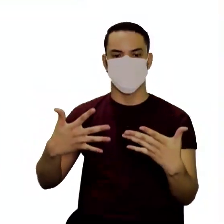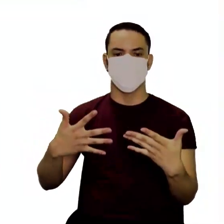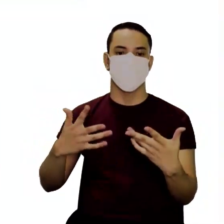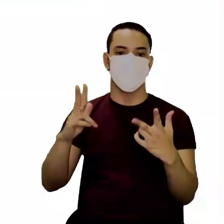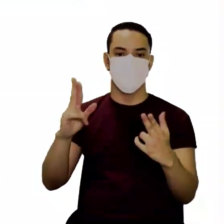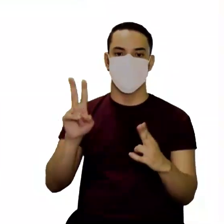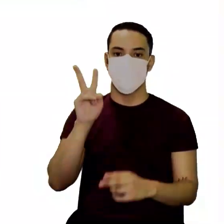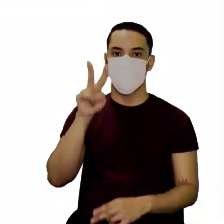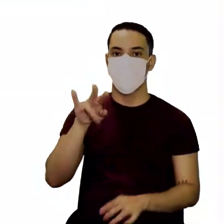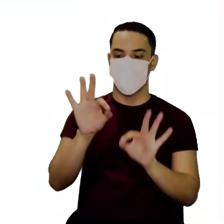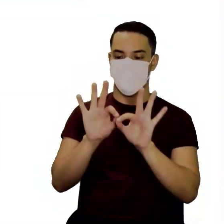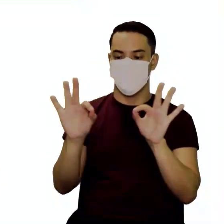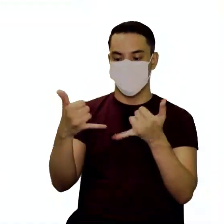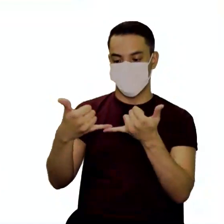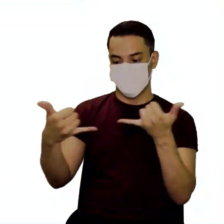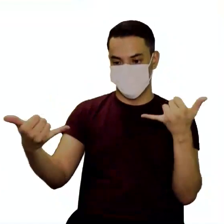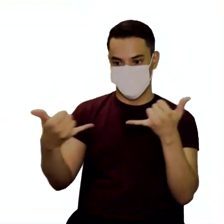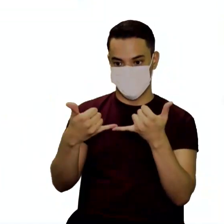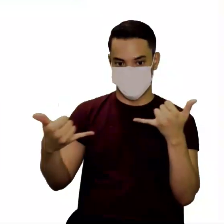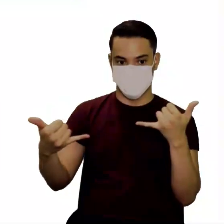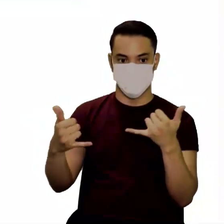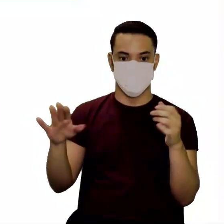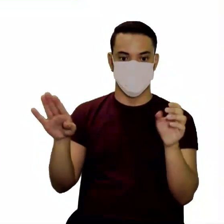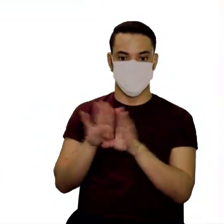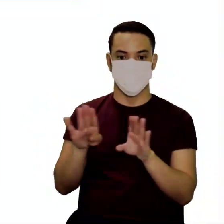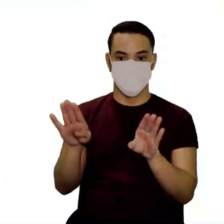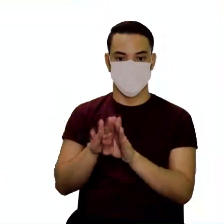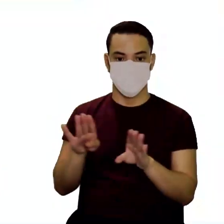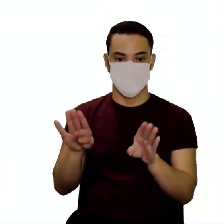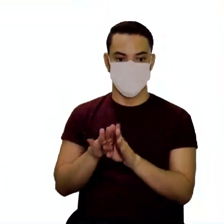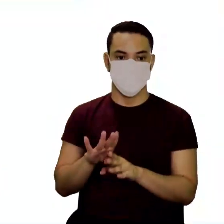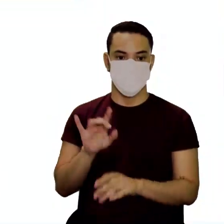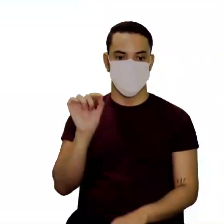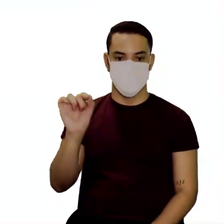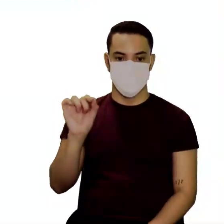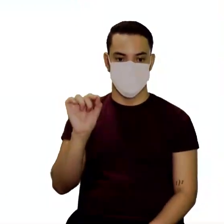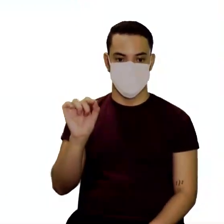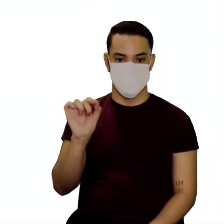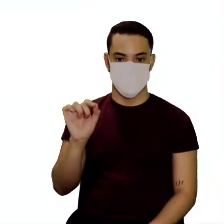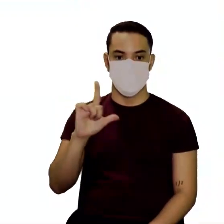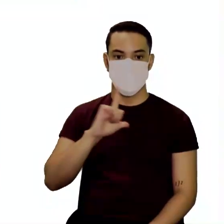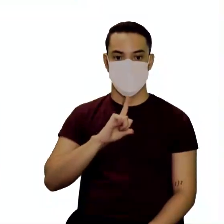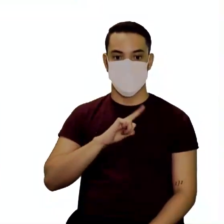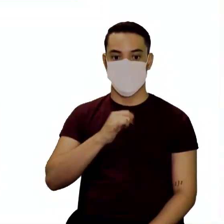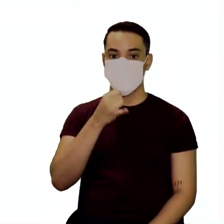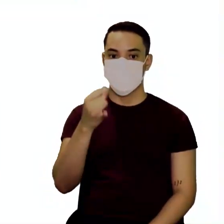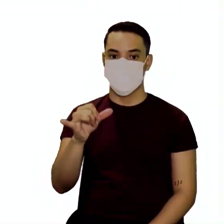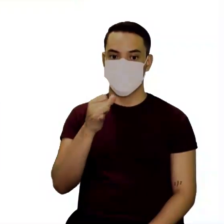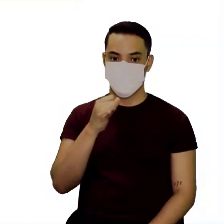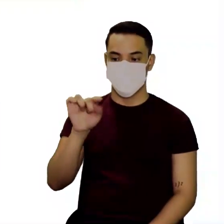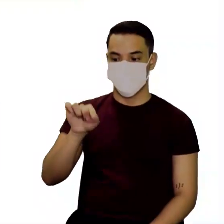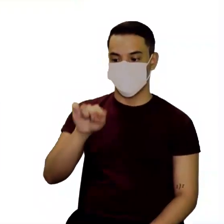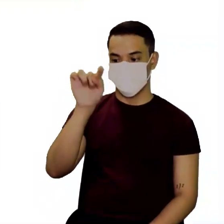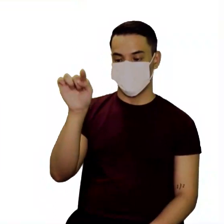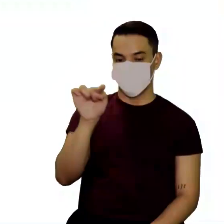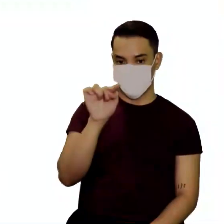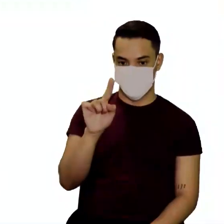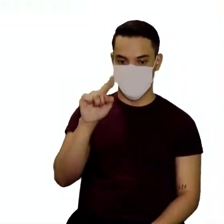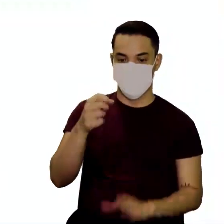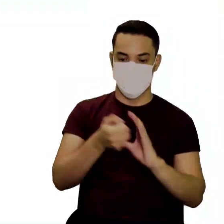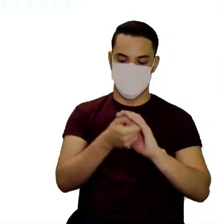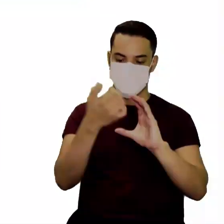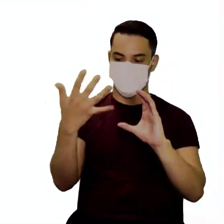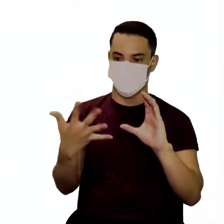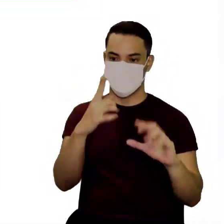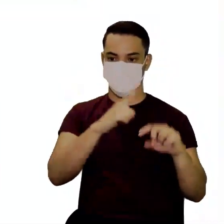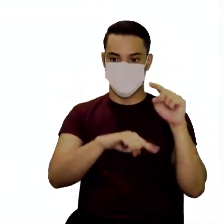fio cortado, e ρ, né? Ρ é a resistividade elétrica e é característica do